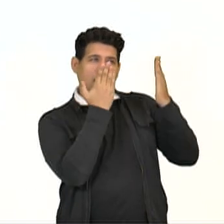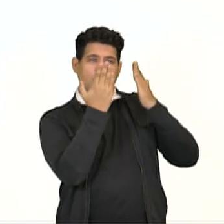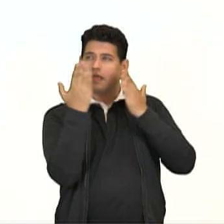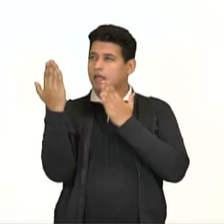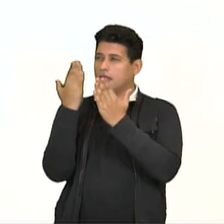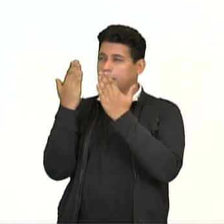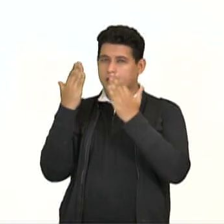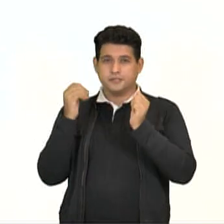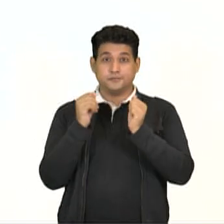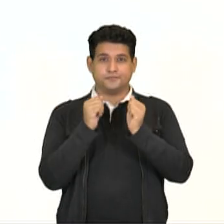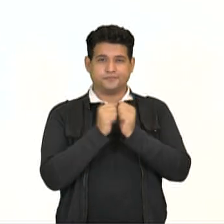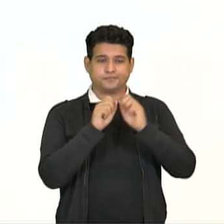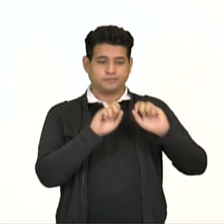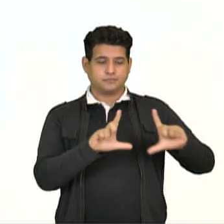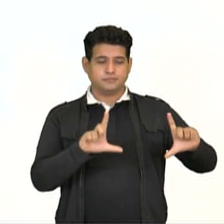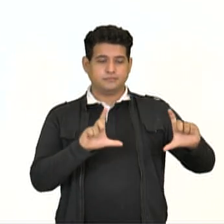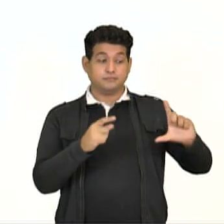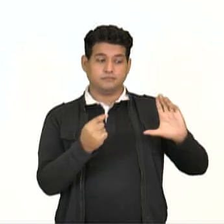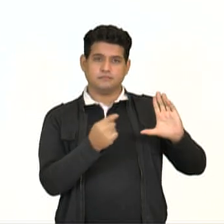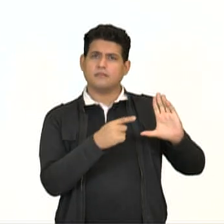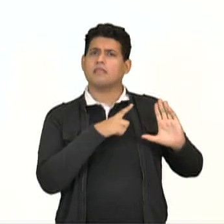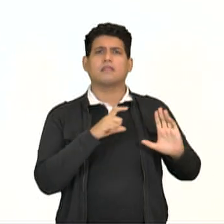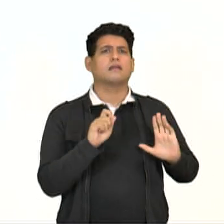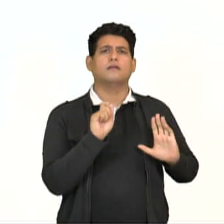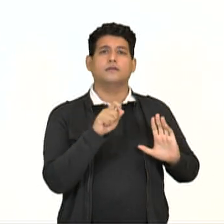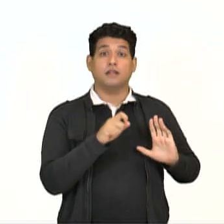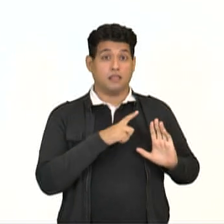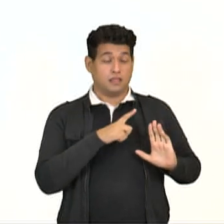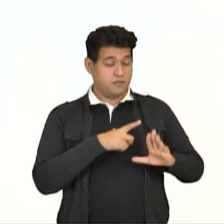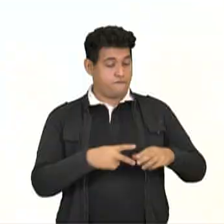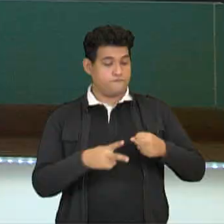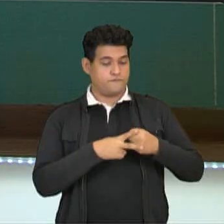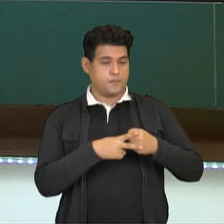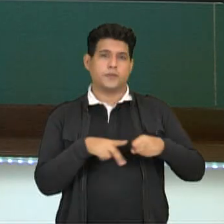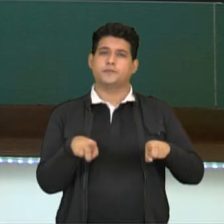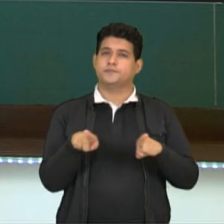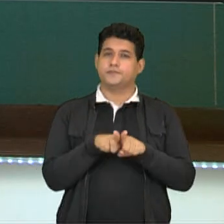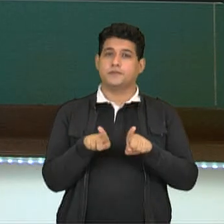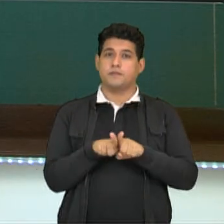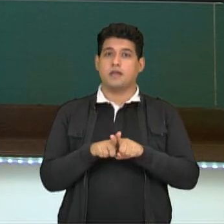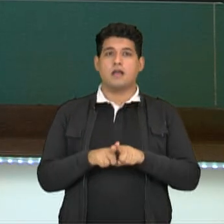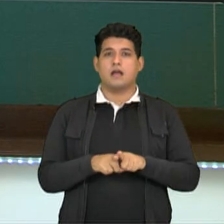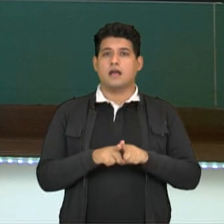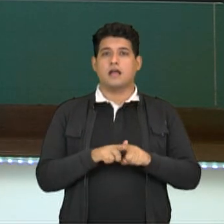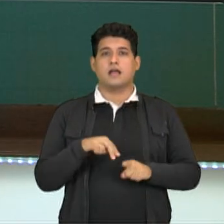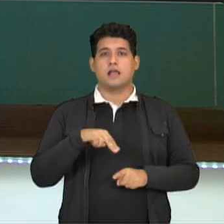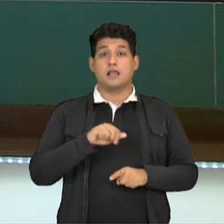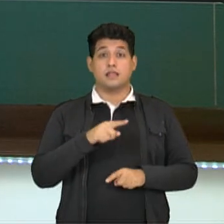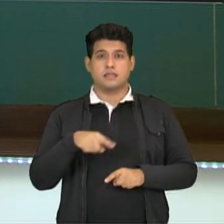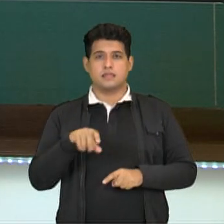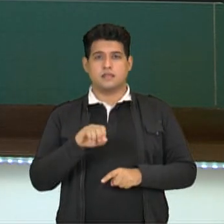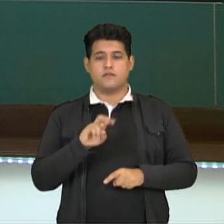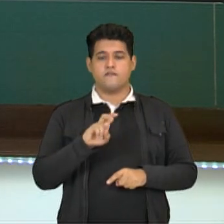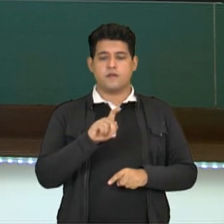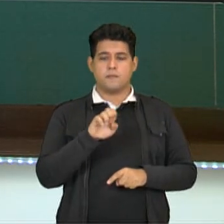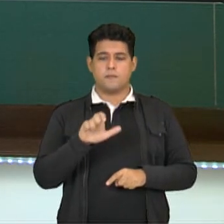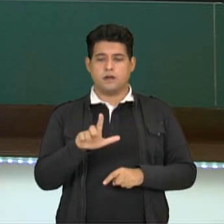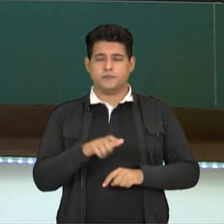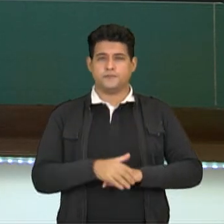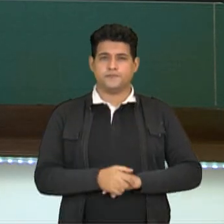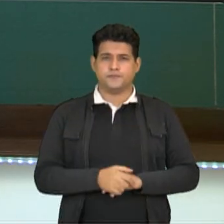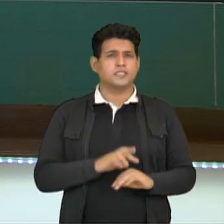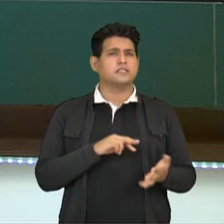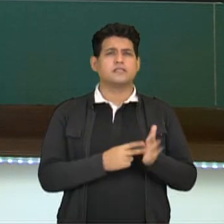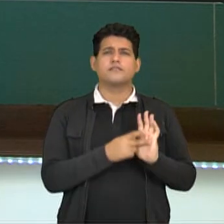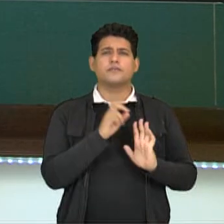comigo. Nessa imagem nós temos a parte verbal e a parte não verbal dela. A parte não verbal é